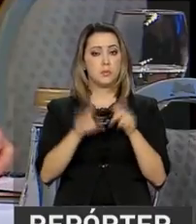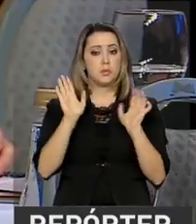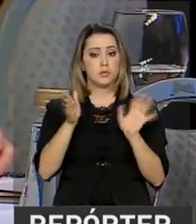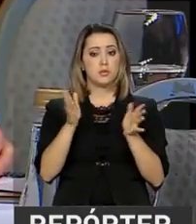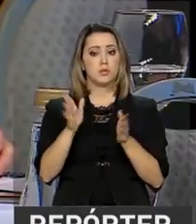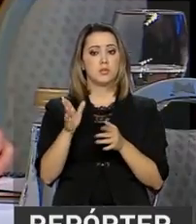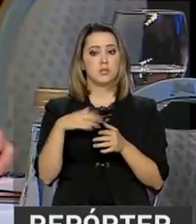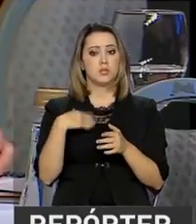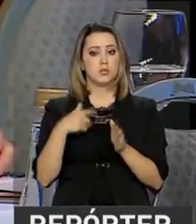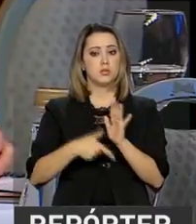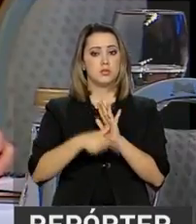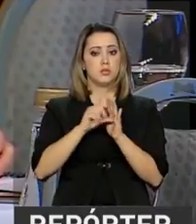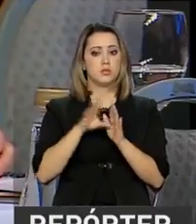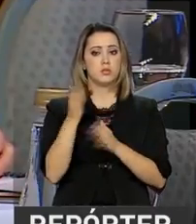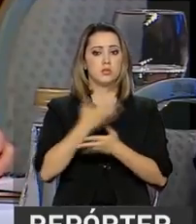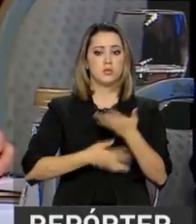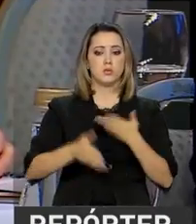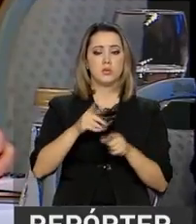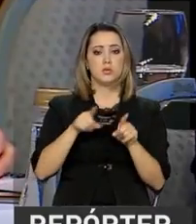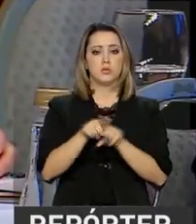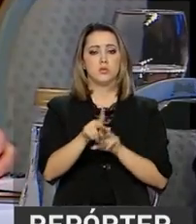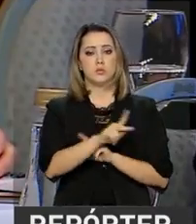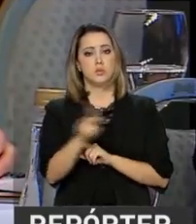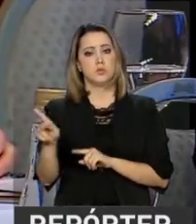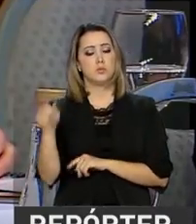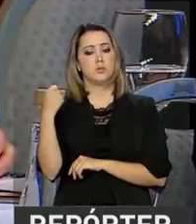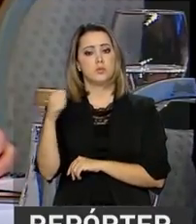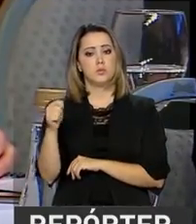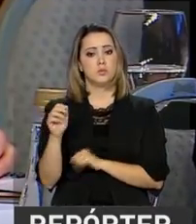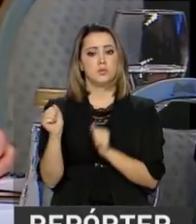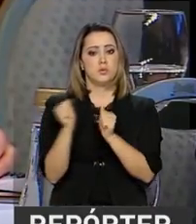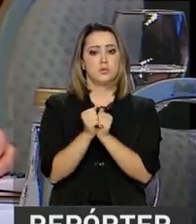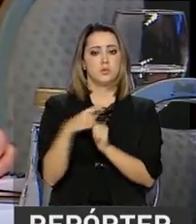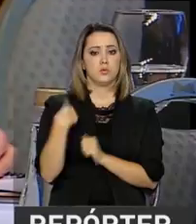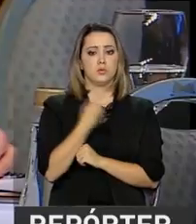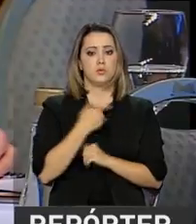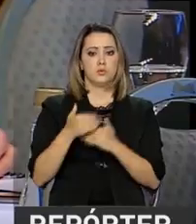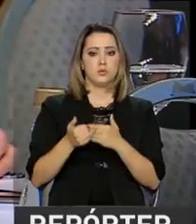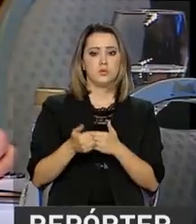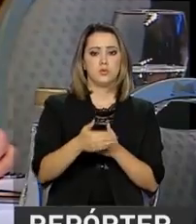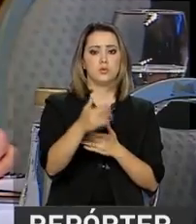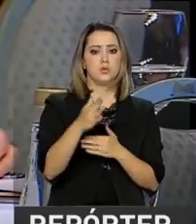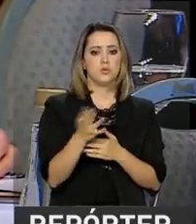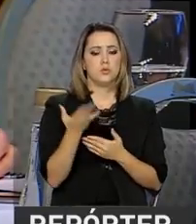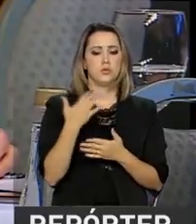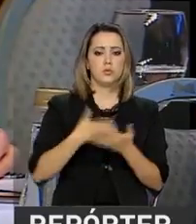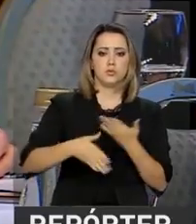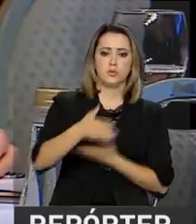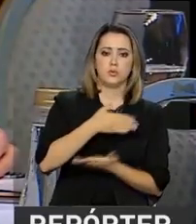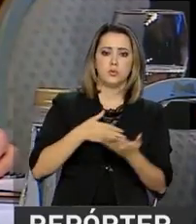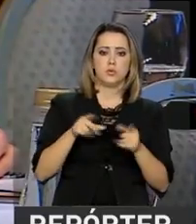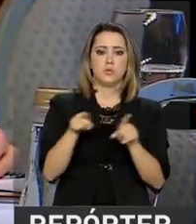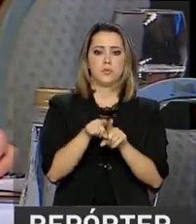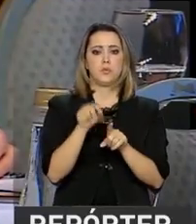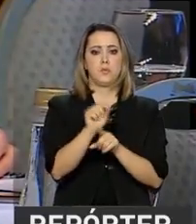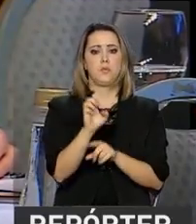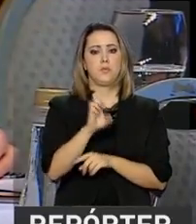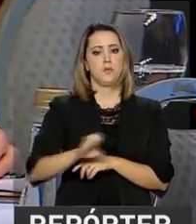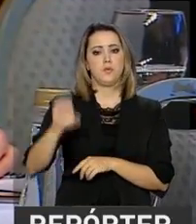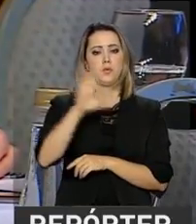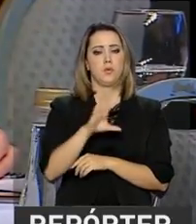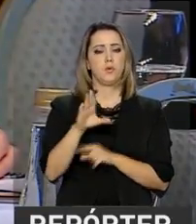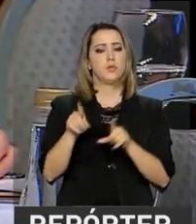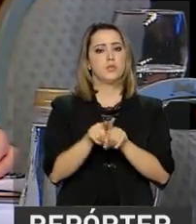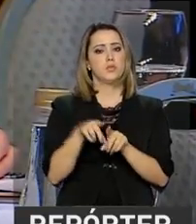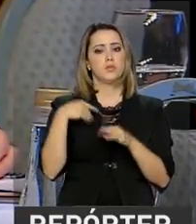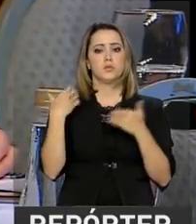já foram pré-negociadas pelo presidente Macri, e juntos nós continuamos a entabular negociações com a União Europeia de